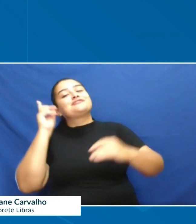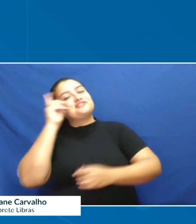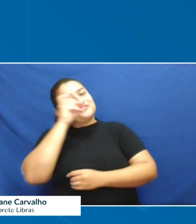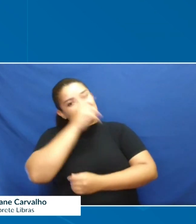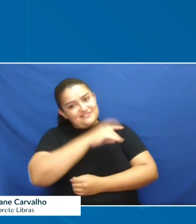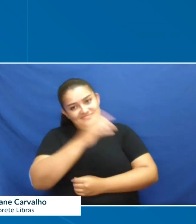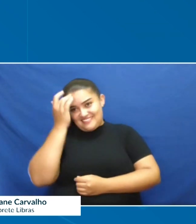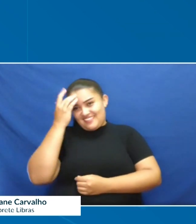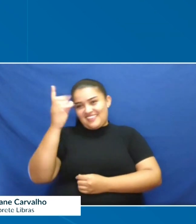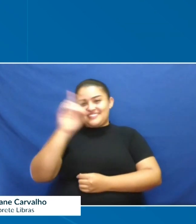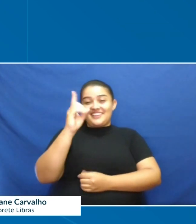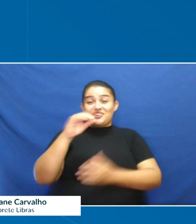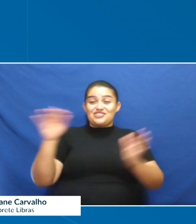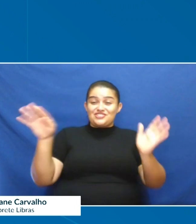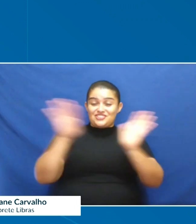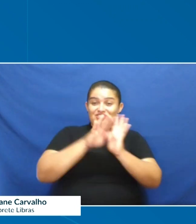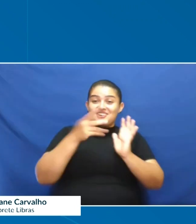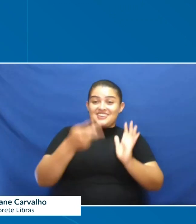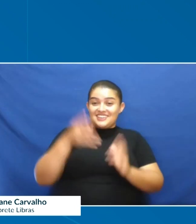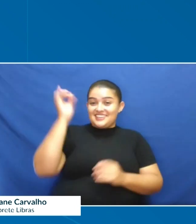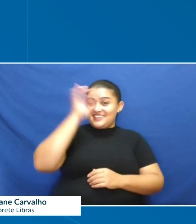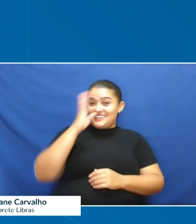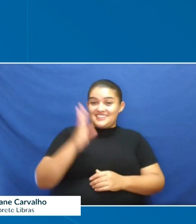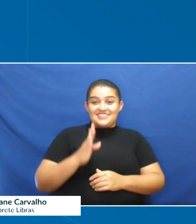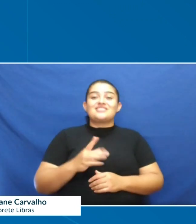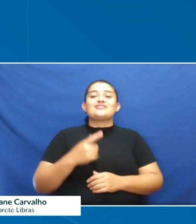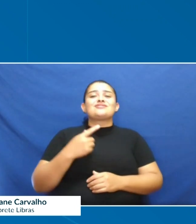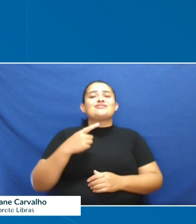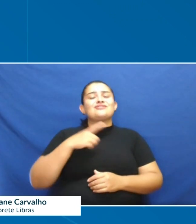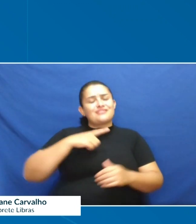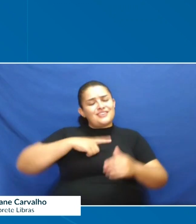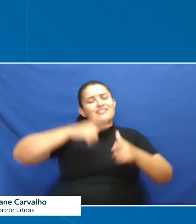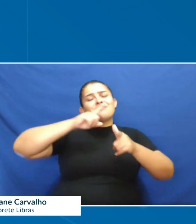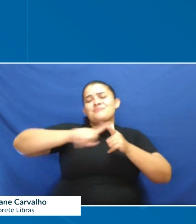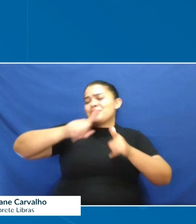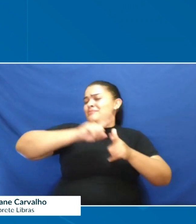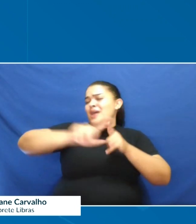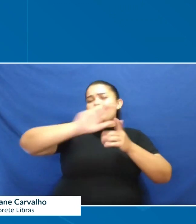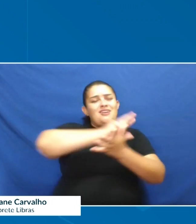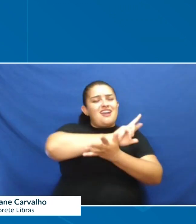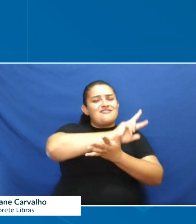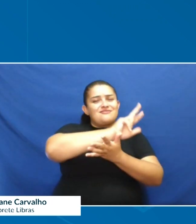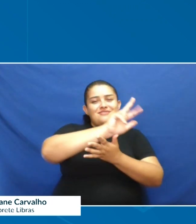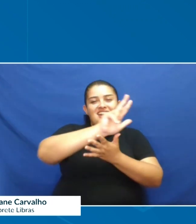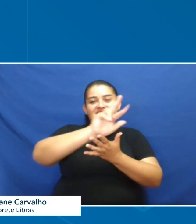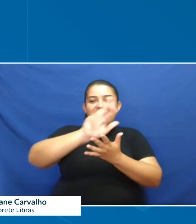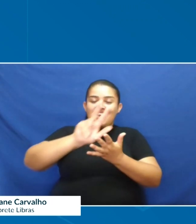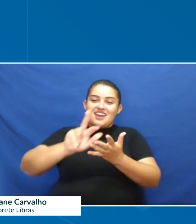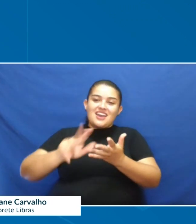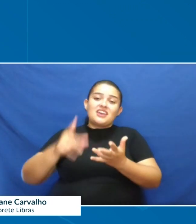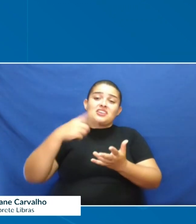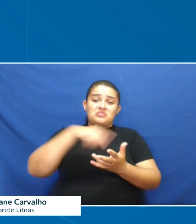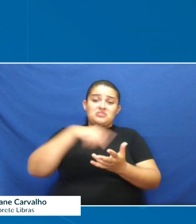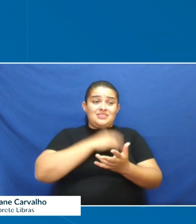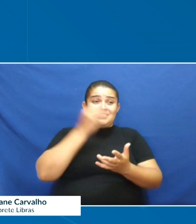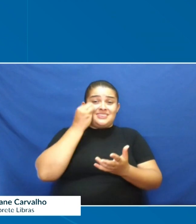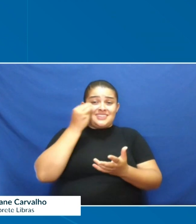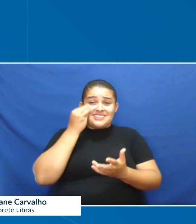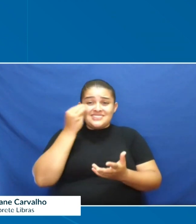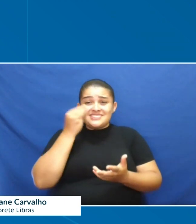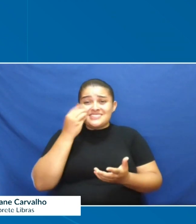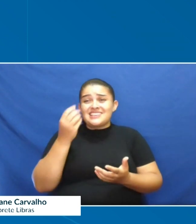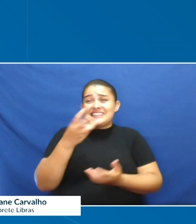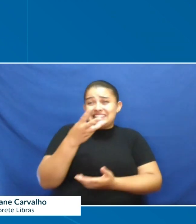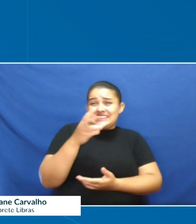aí, quando as máquinas chegaram aqui dos portos, a gente teve várias complicações, assim, e se a gente precisar trocar uma peça, é 30, 35 dias